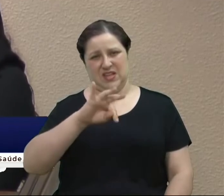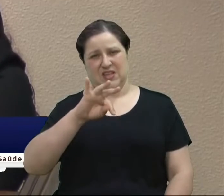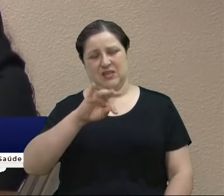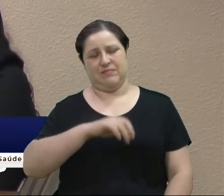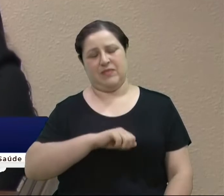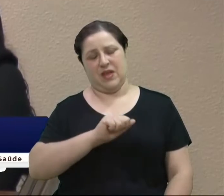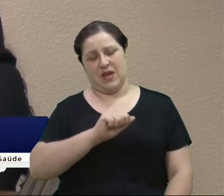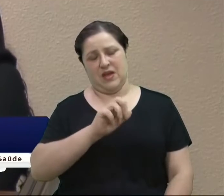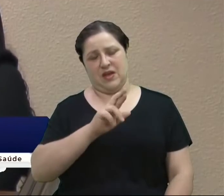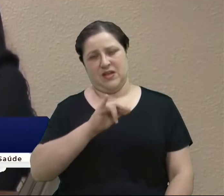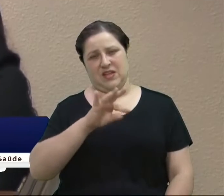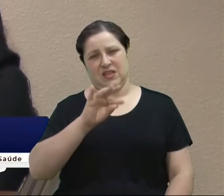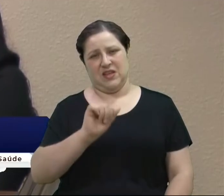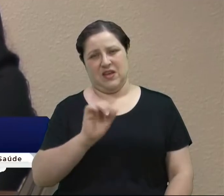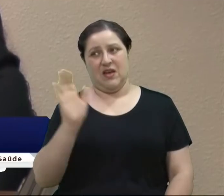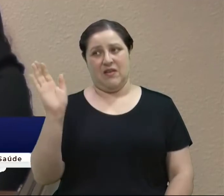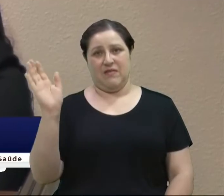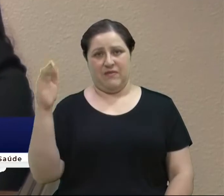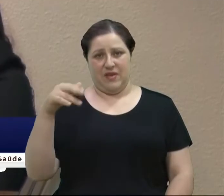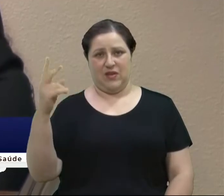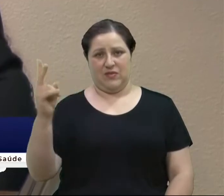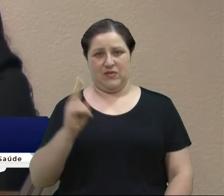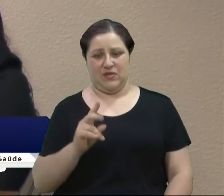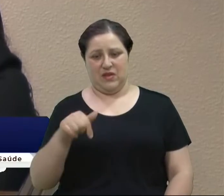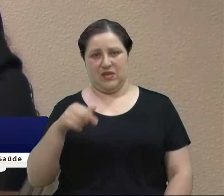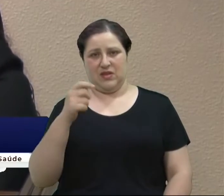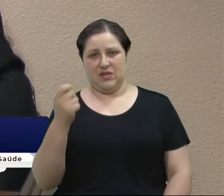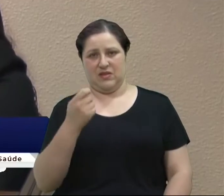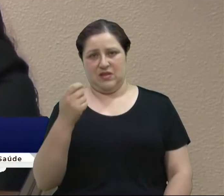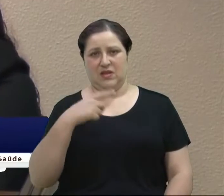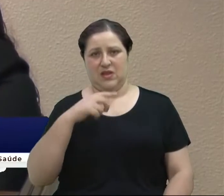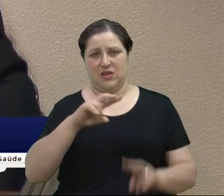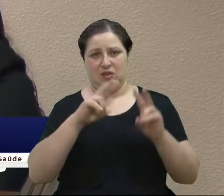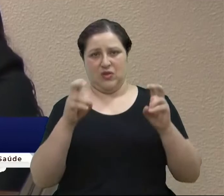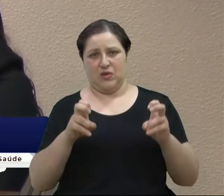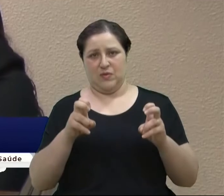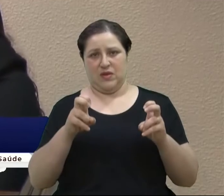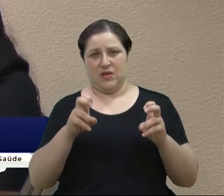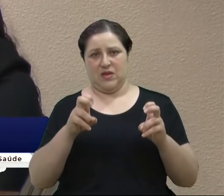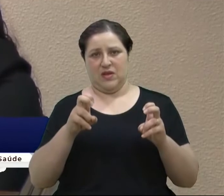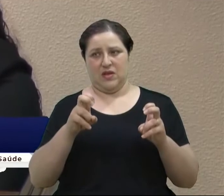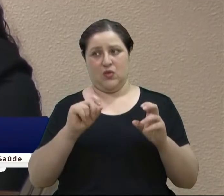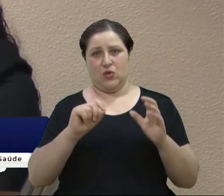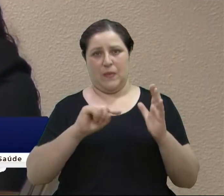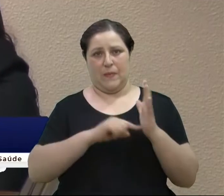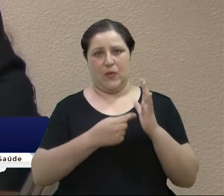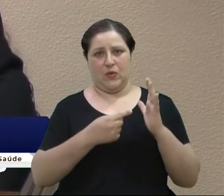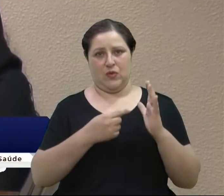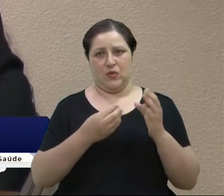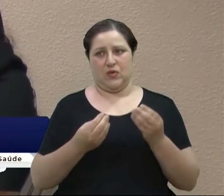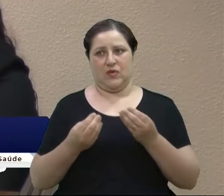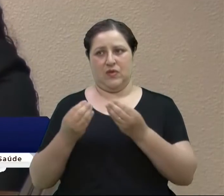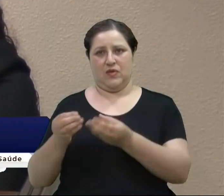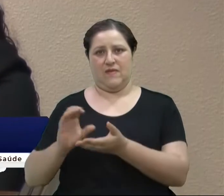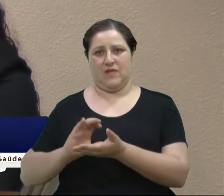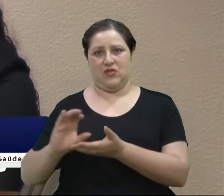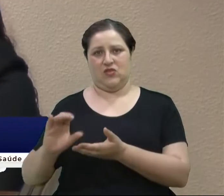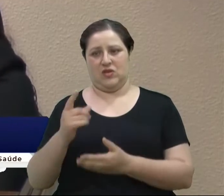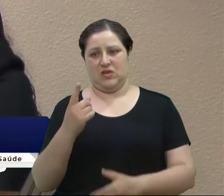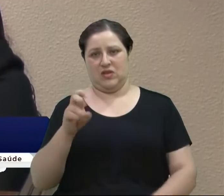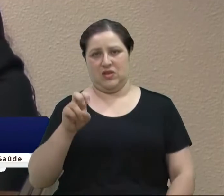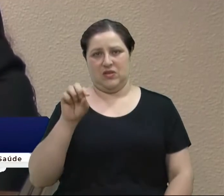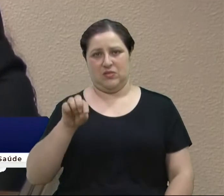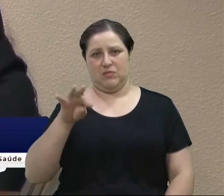dos grandes pontos para investir os 15 milhões no Hospital Geral, 10 para a conclusão da obra e 5